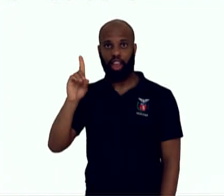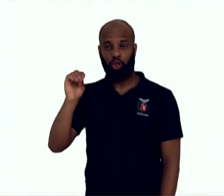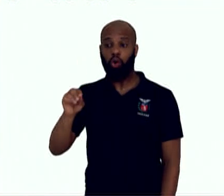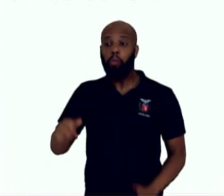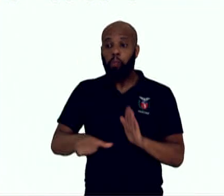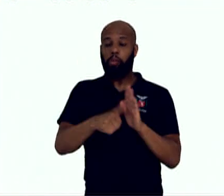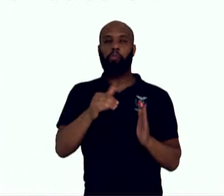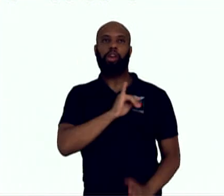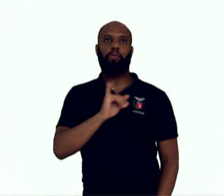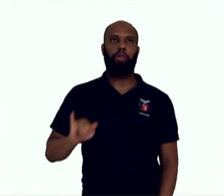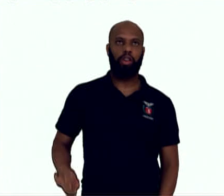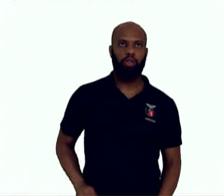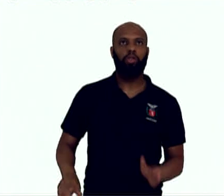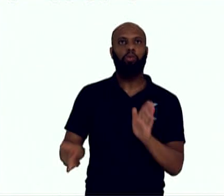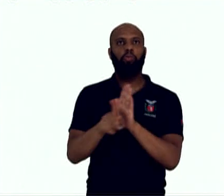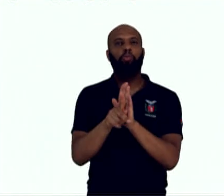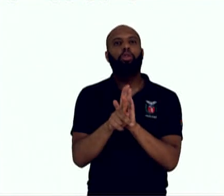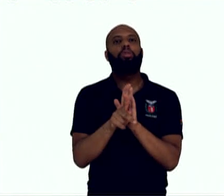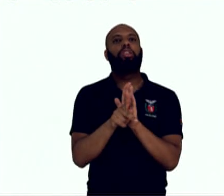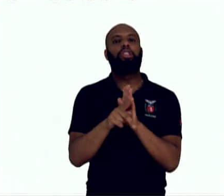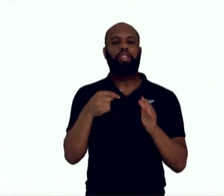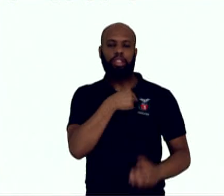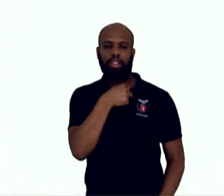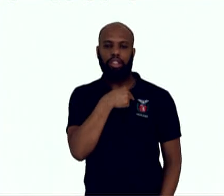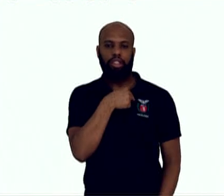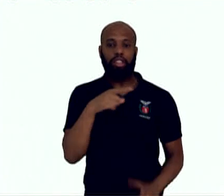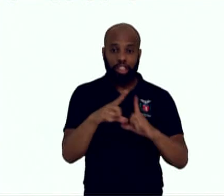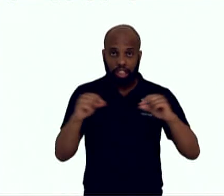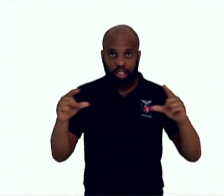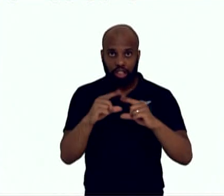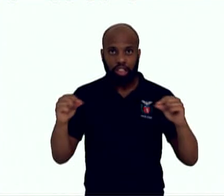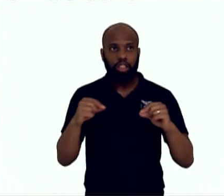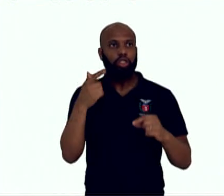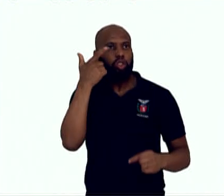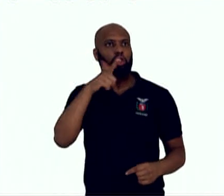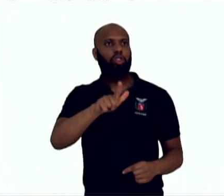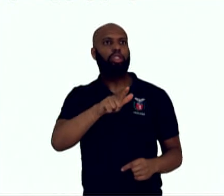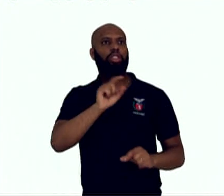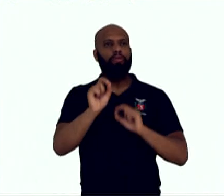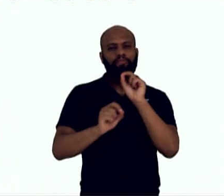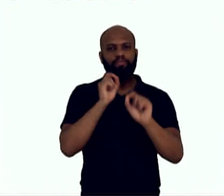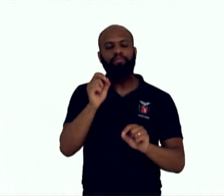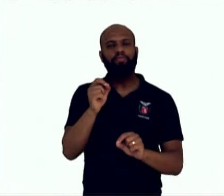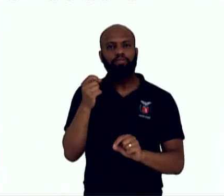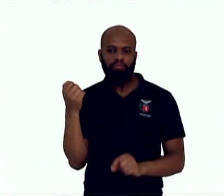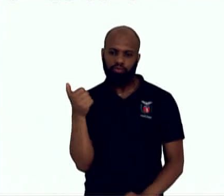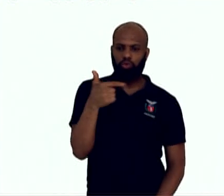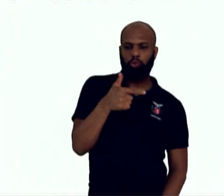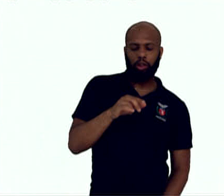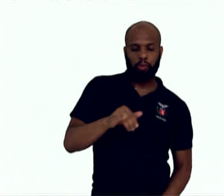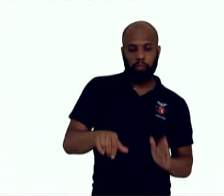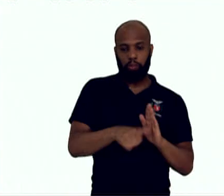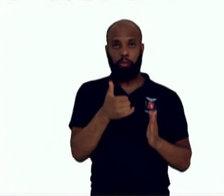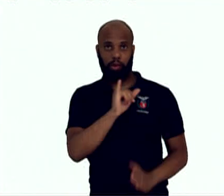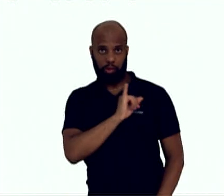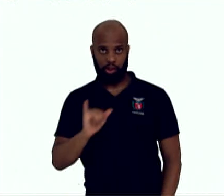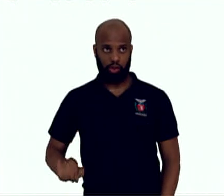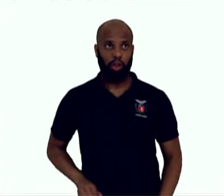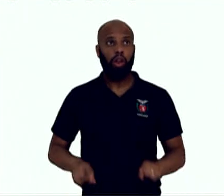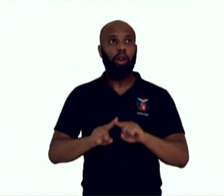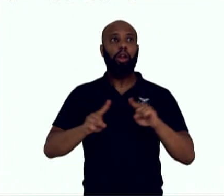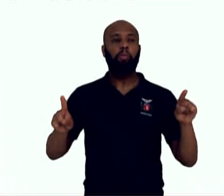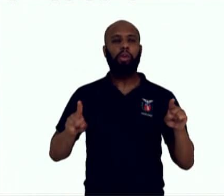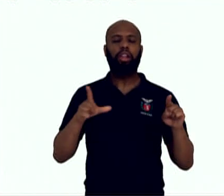China. Ele consegue derrotar as outras dinastias, as outras famílias que estavam disputando poder, e torna-se o primeiro imperador. Mas